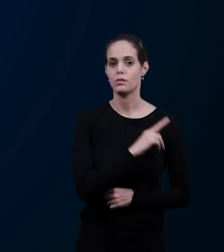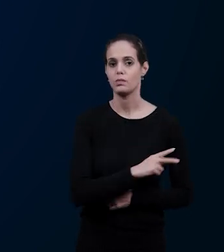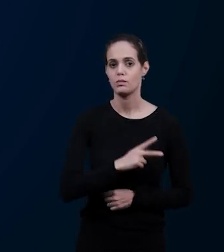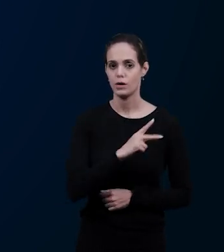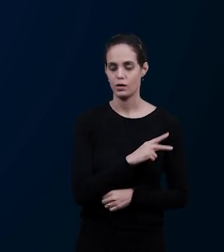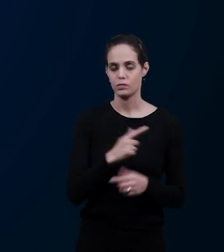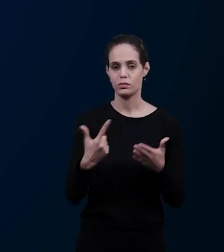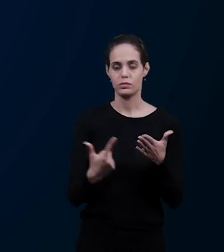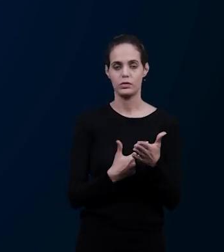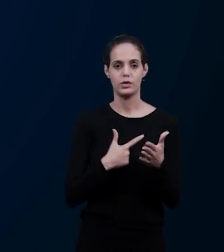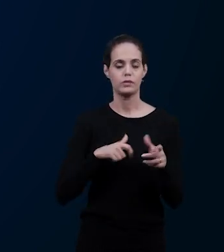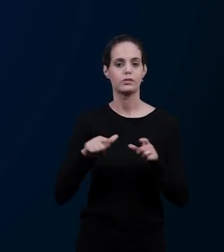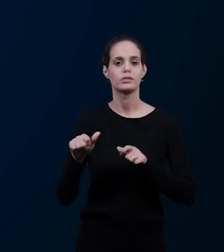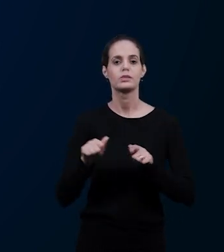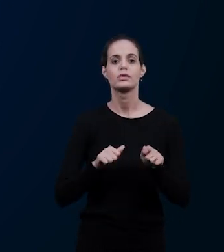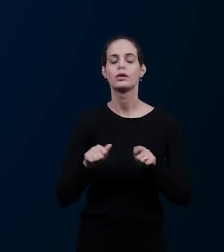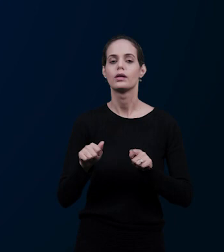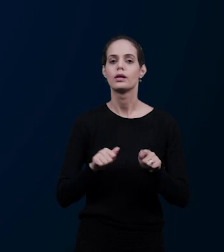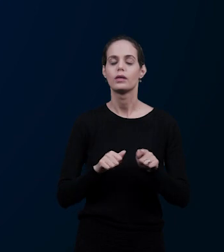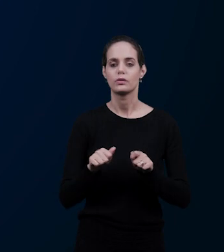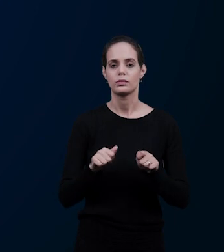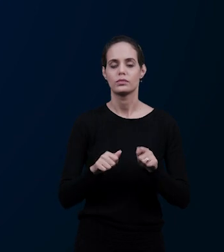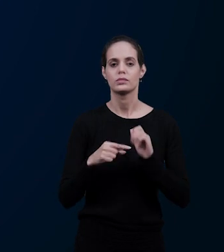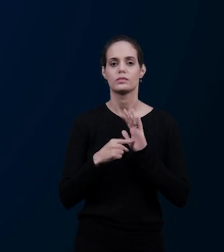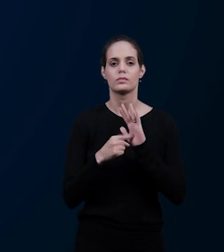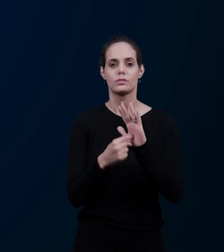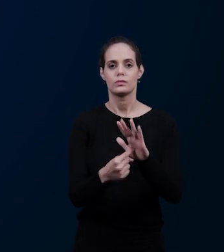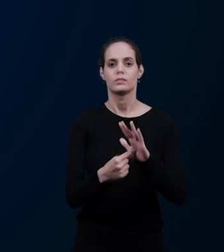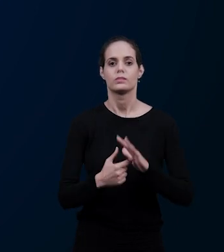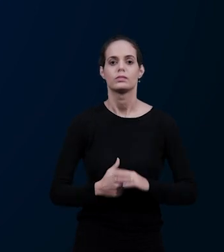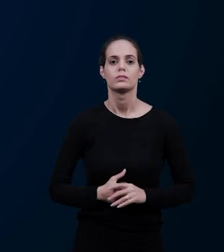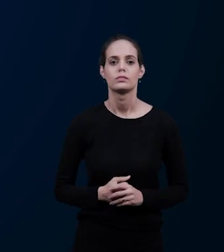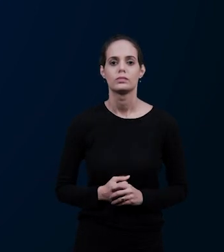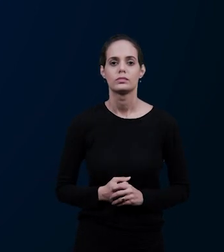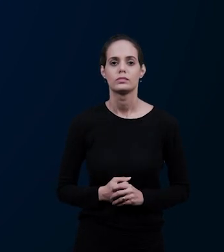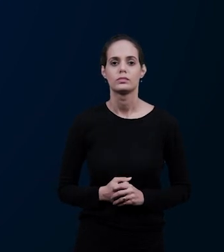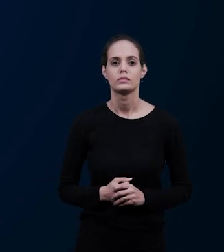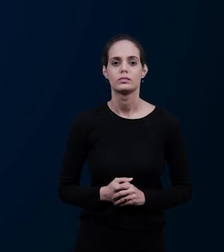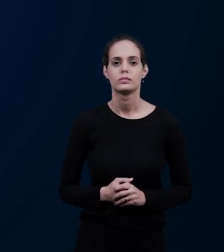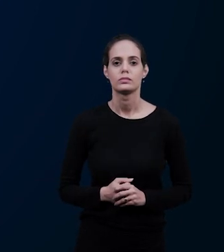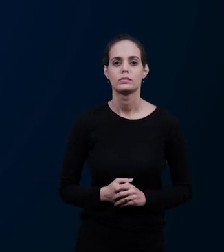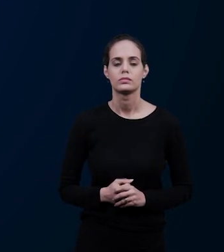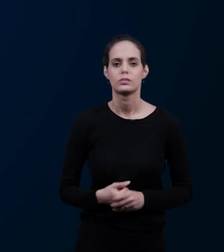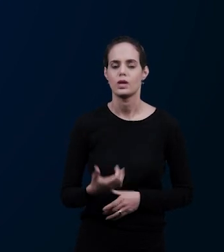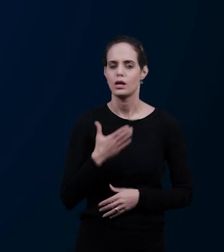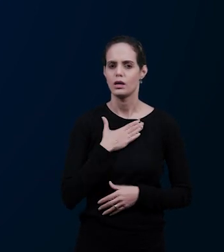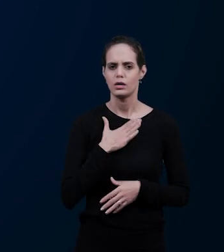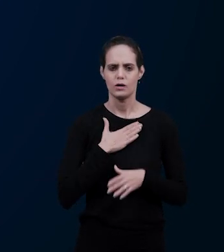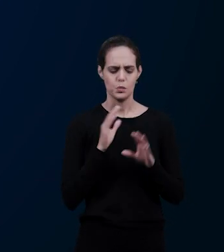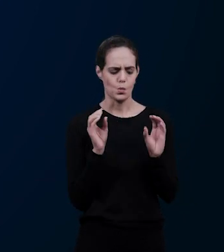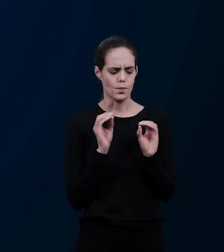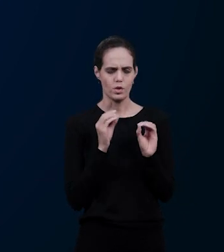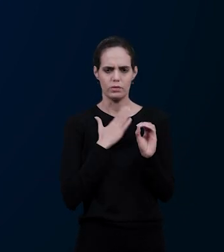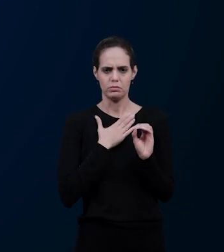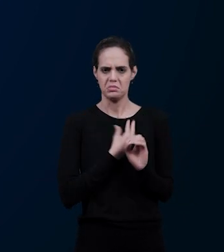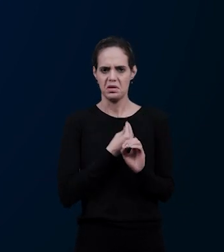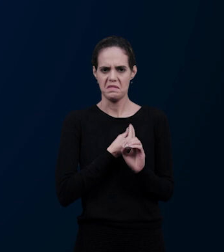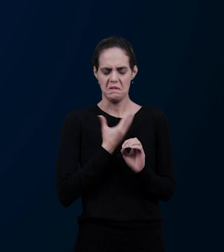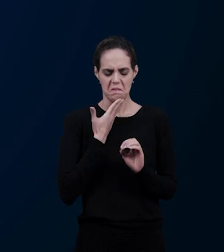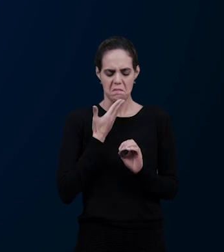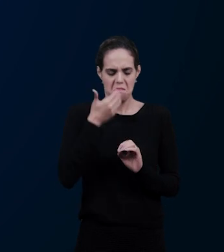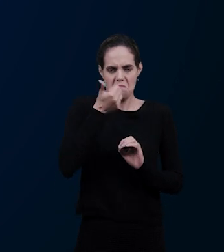Paulo, no livro de Atos, capítulo 20, versículo 24, diz: mas em nada tenho a minha vida por